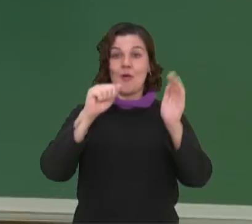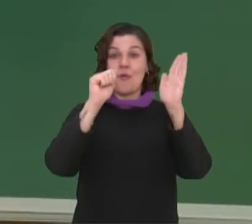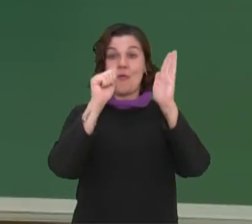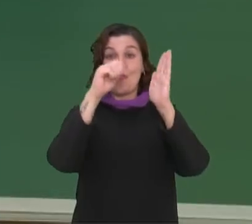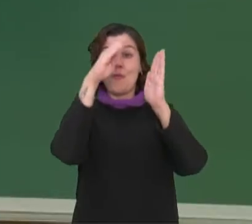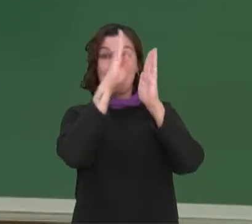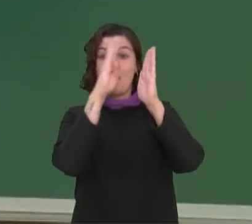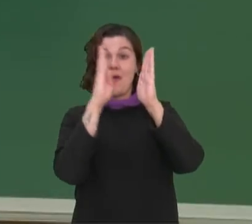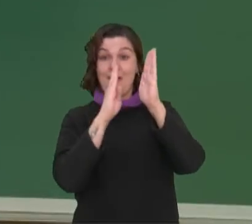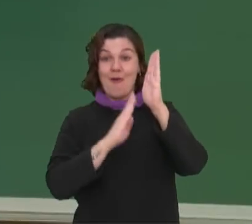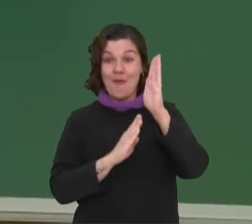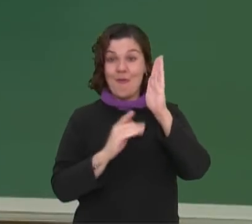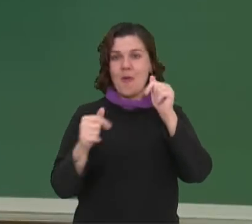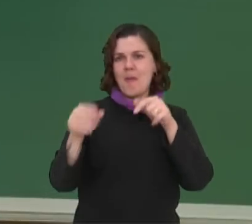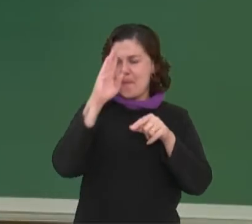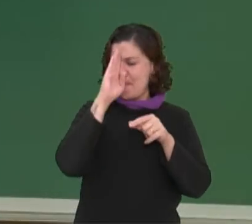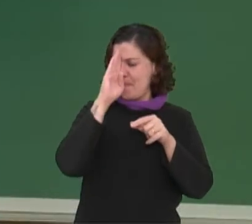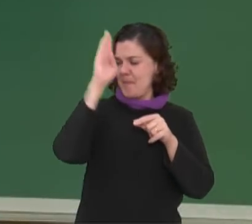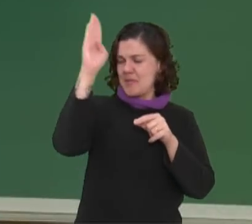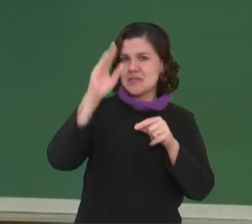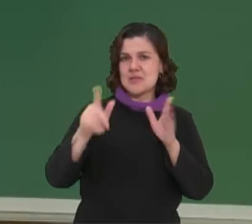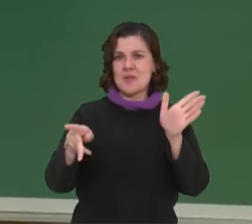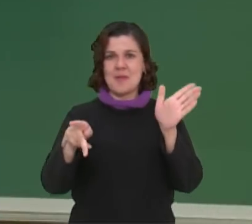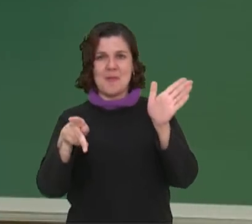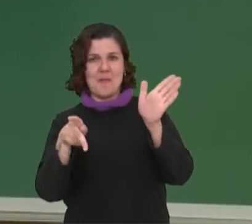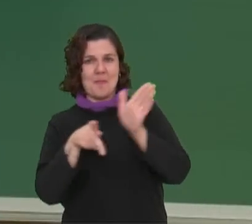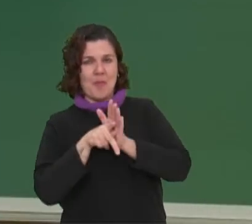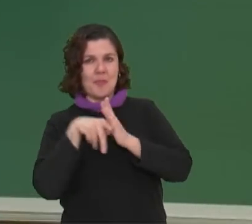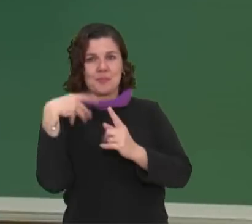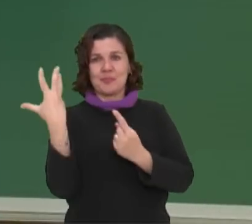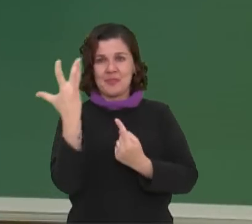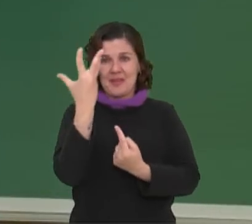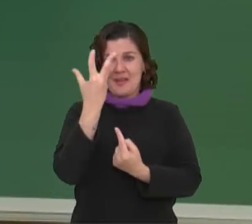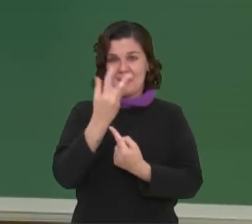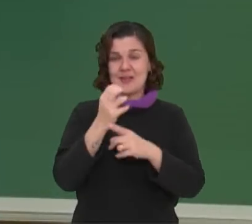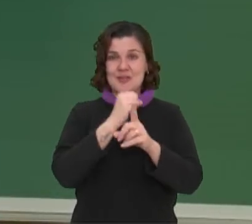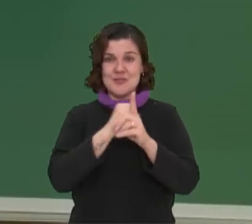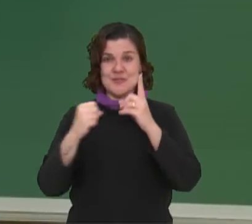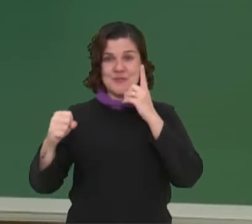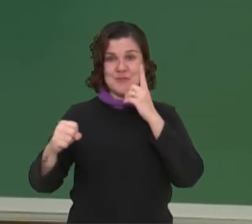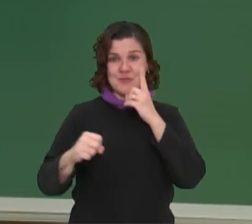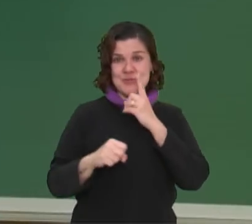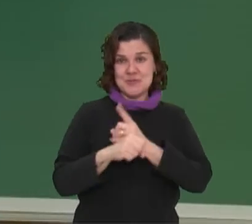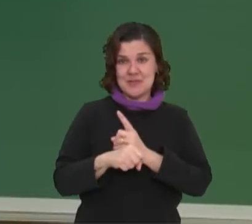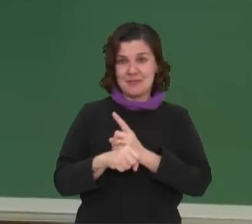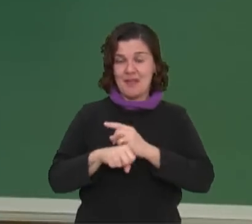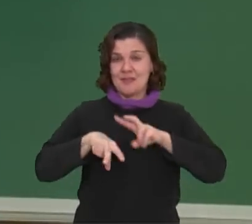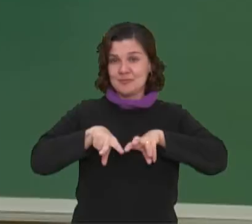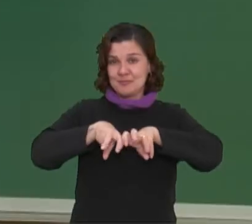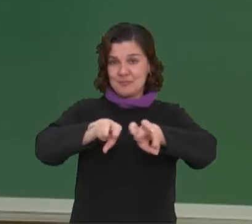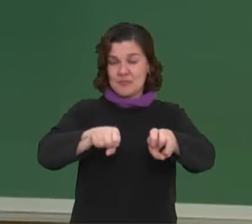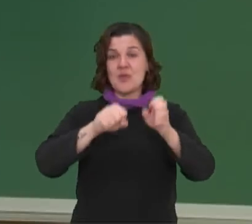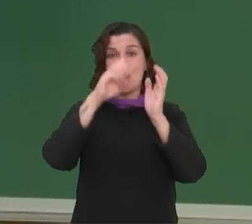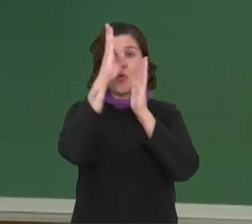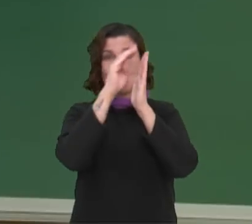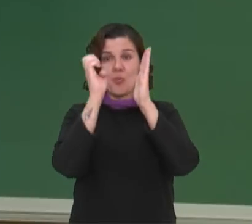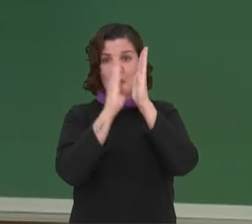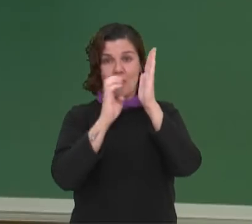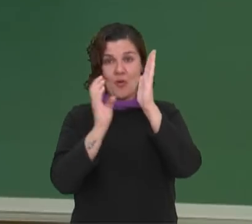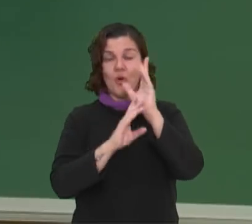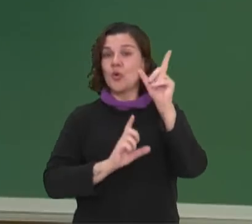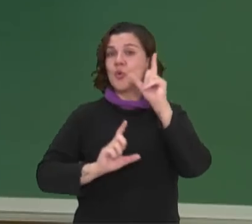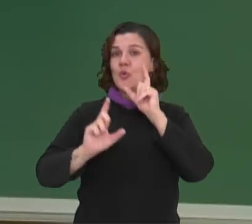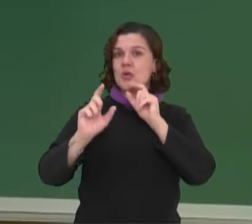barroco é a principal expressão artística dessa sociedade mineradora. O barroco é marcado por